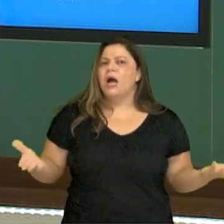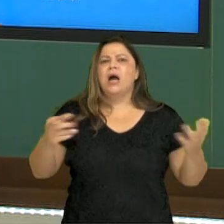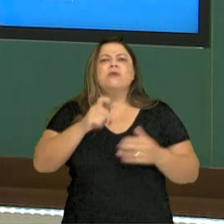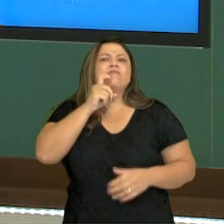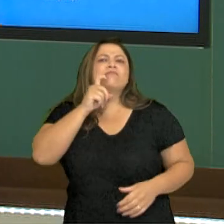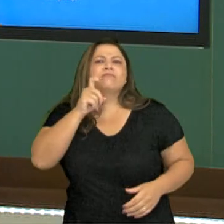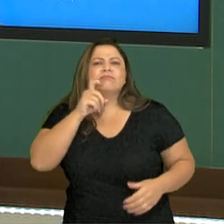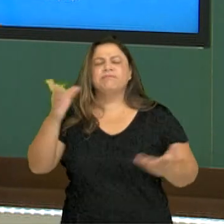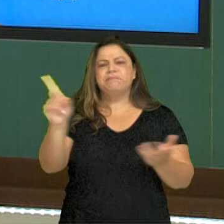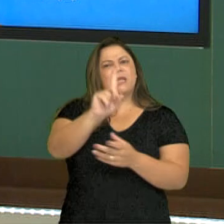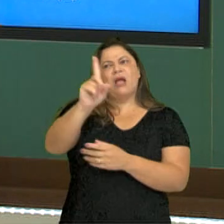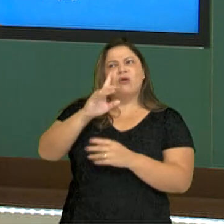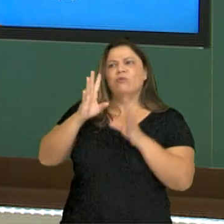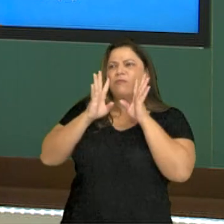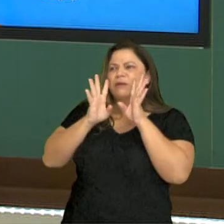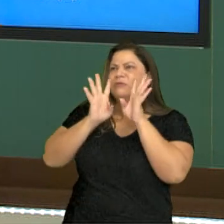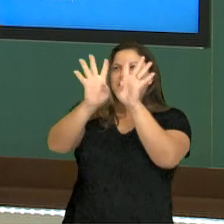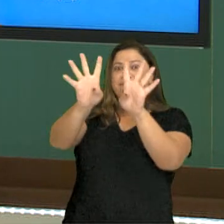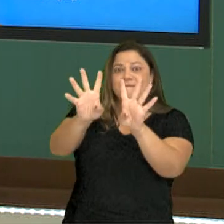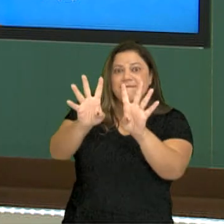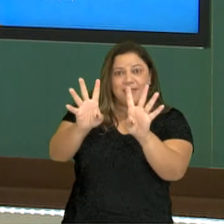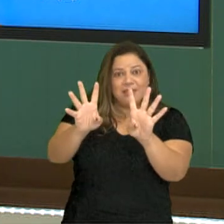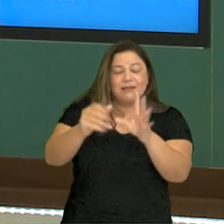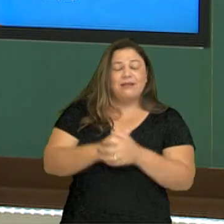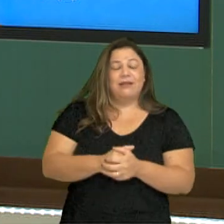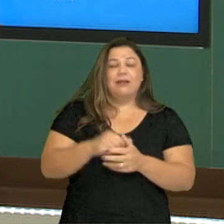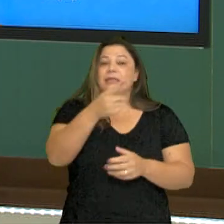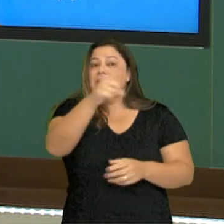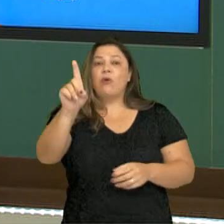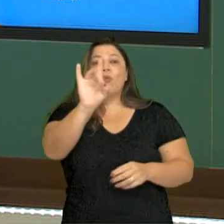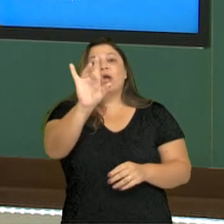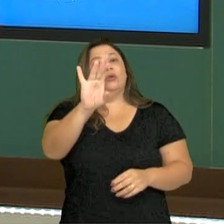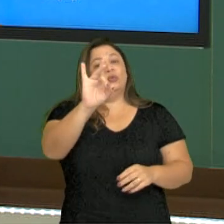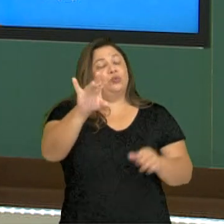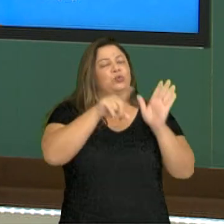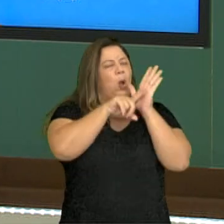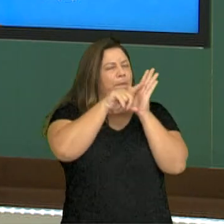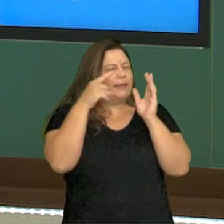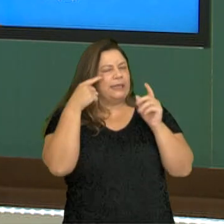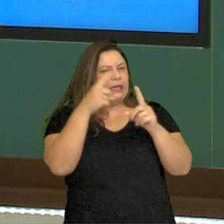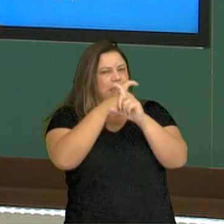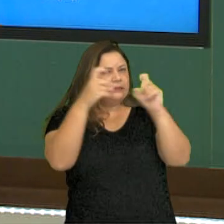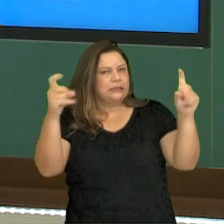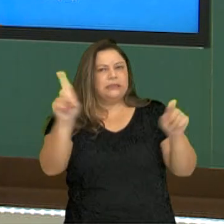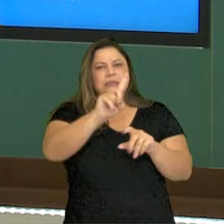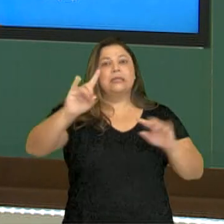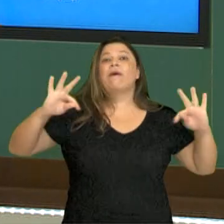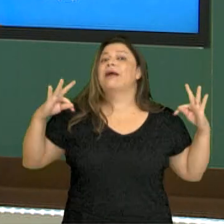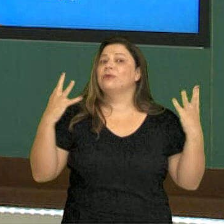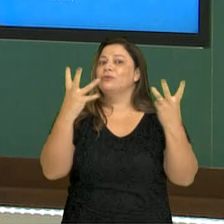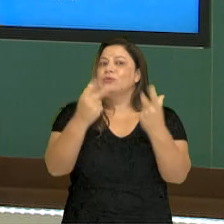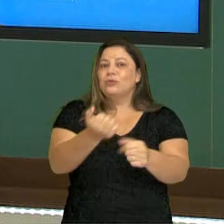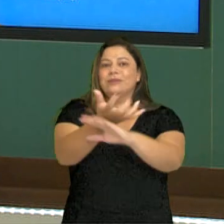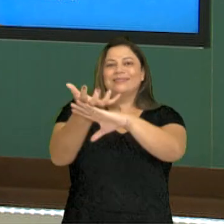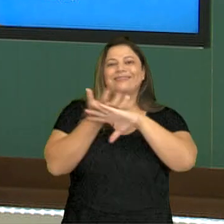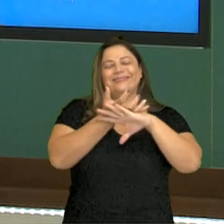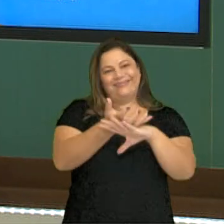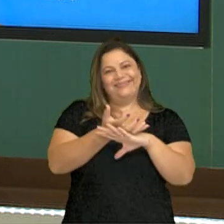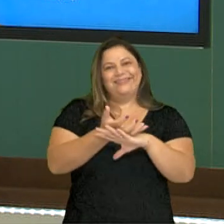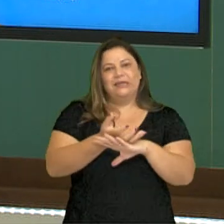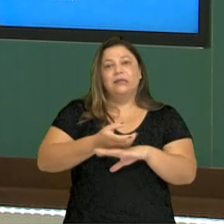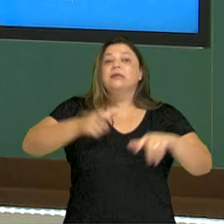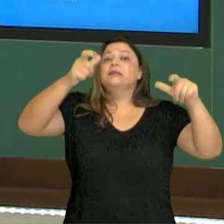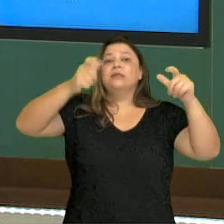Então, quando começar as aulas, e não é só para ciências, hein? Olha o nosso combinado, todas as outras disciplinas. Seja um